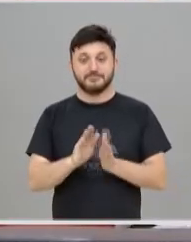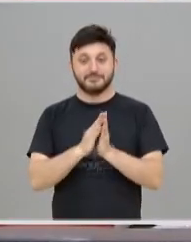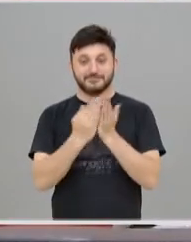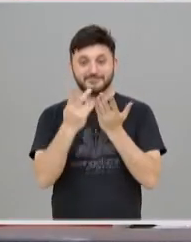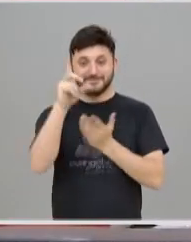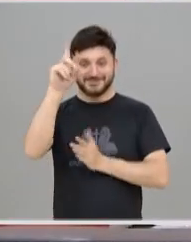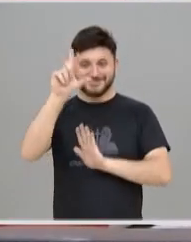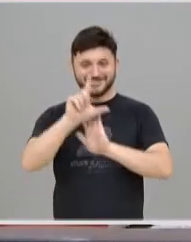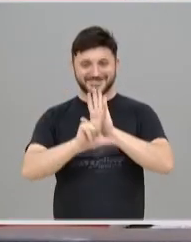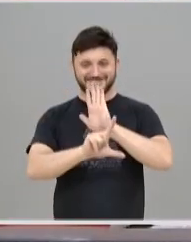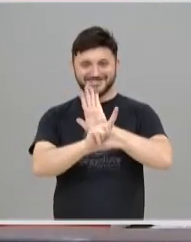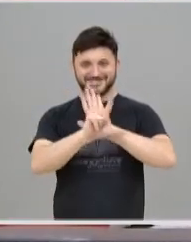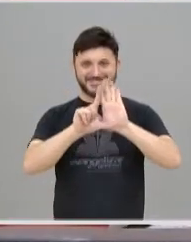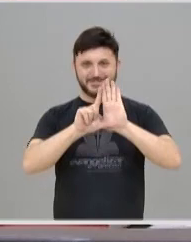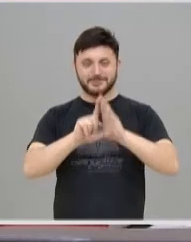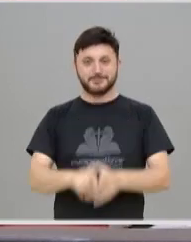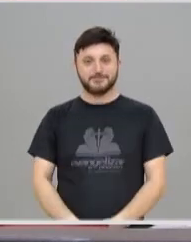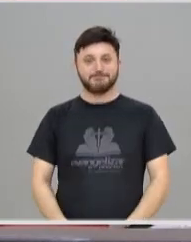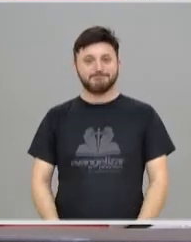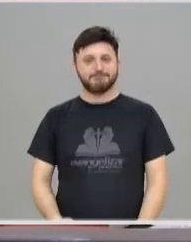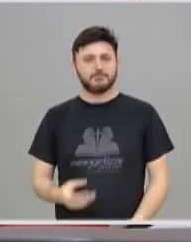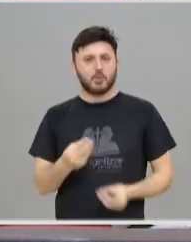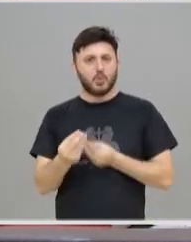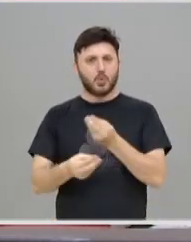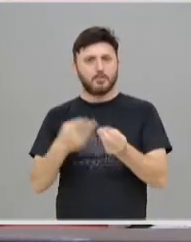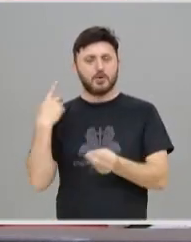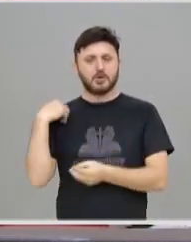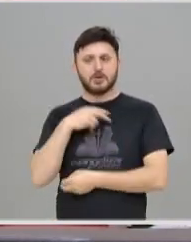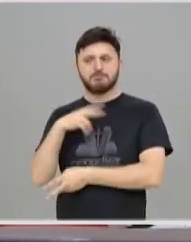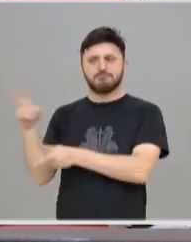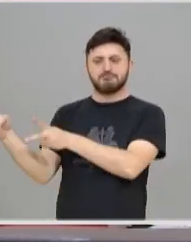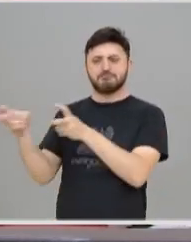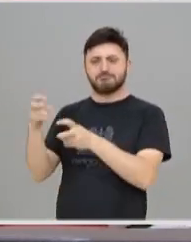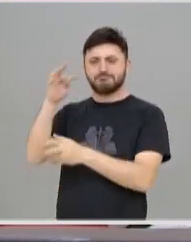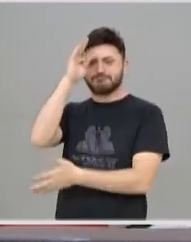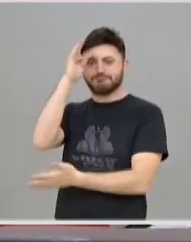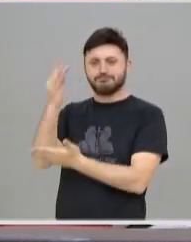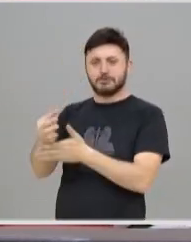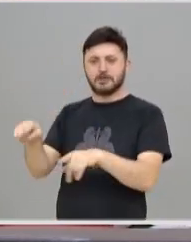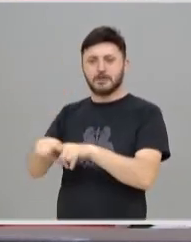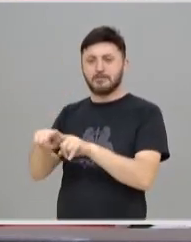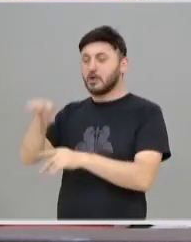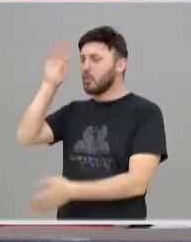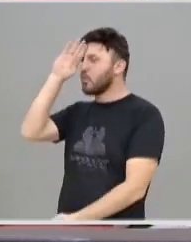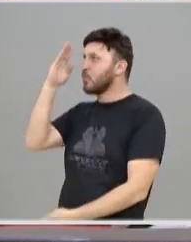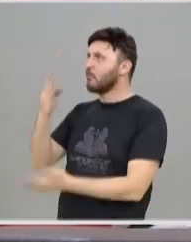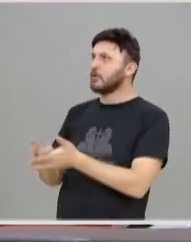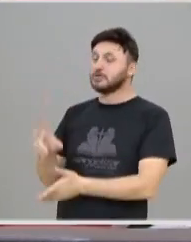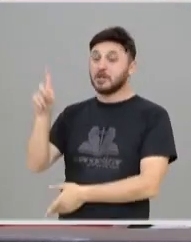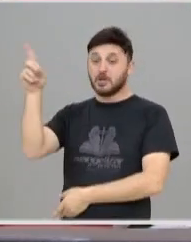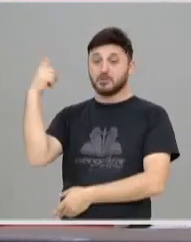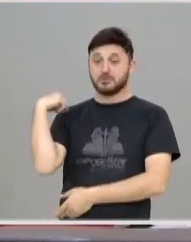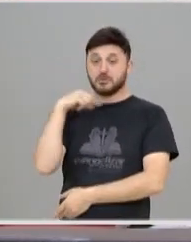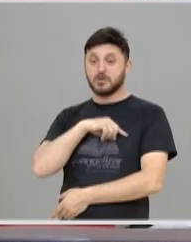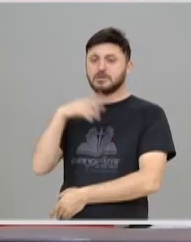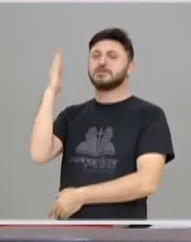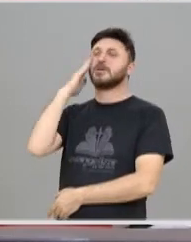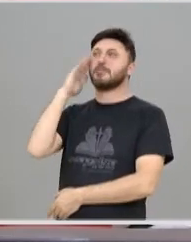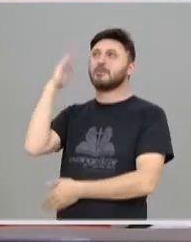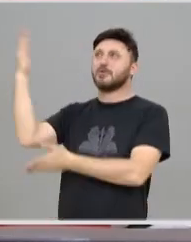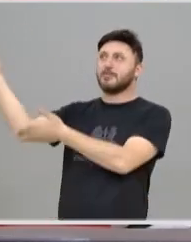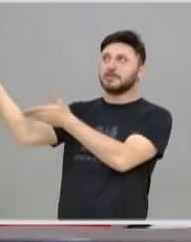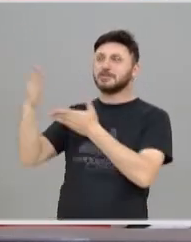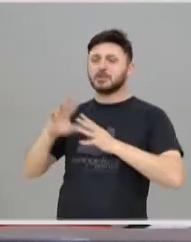Liturgia da Palavra. Com a percepção da fé e a confiança no Senhor, reconhecemos sua presença